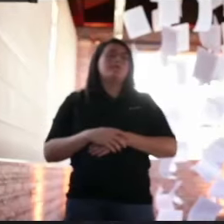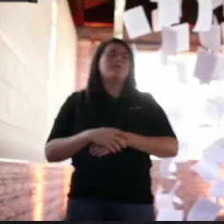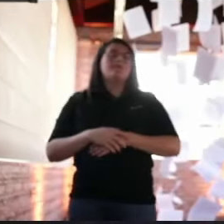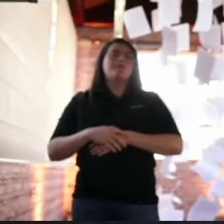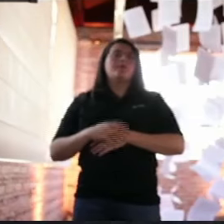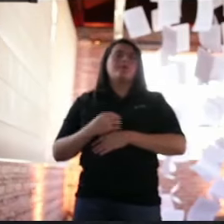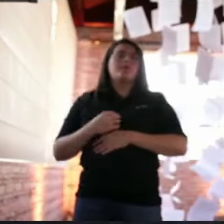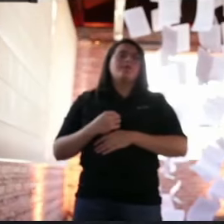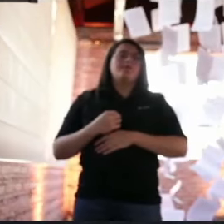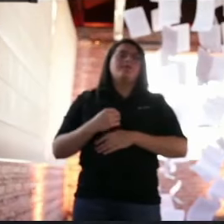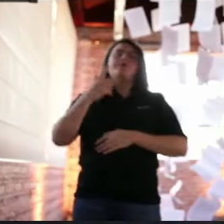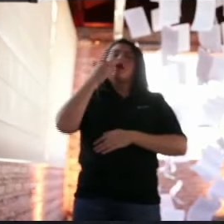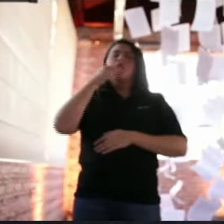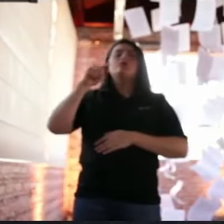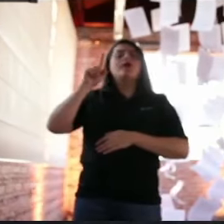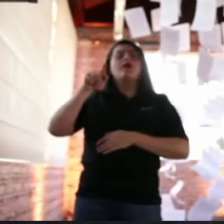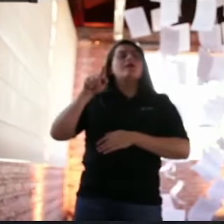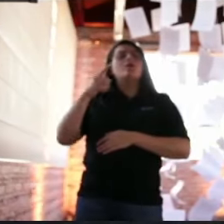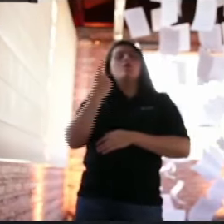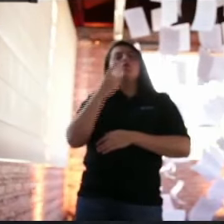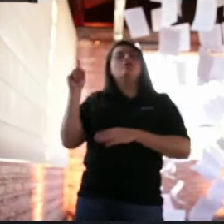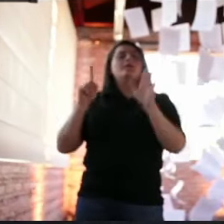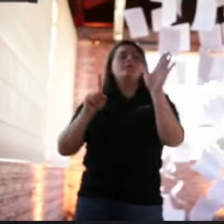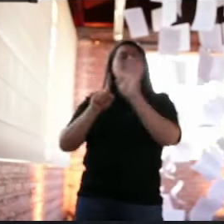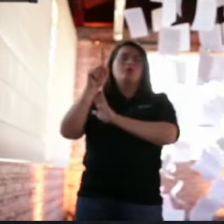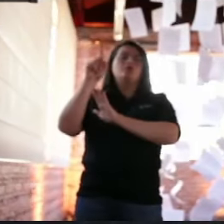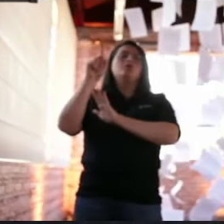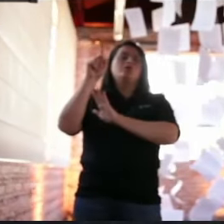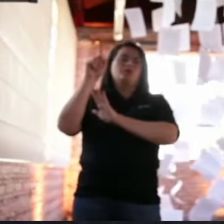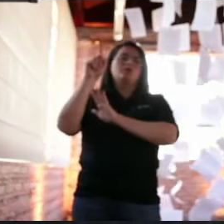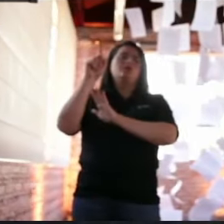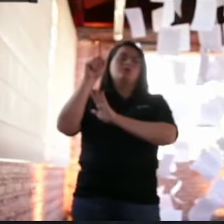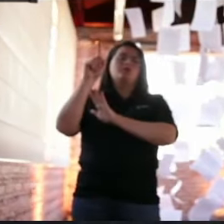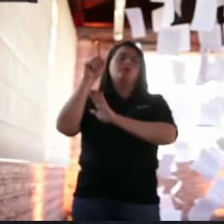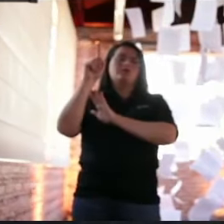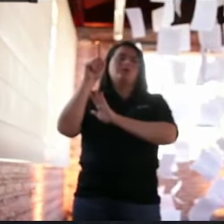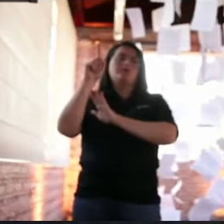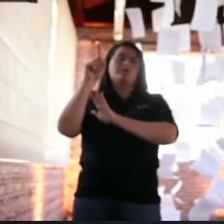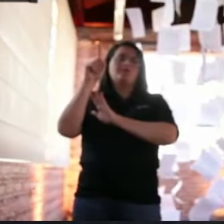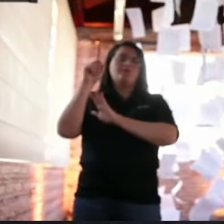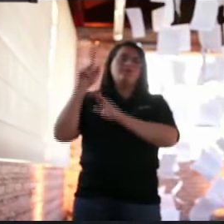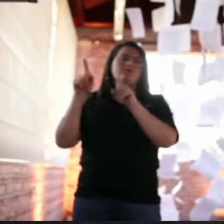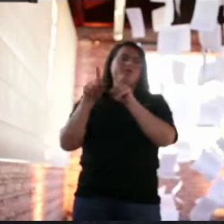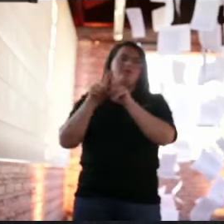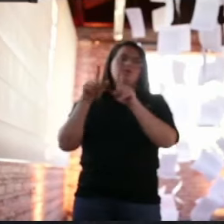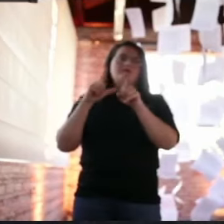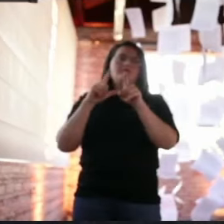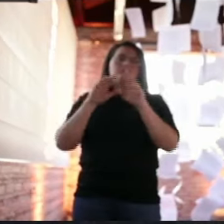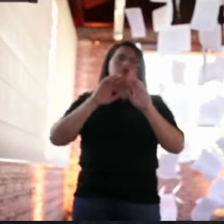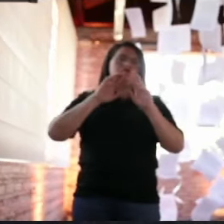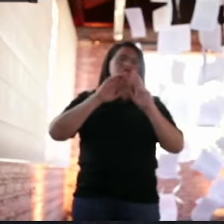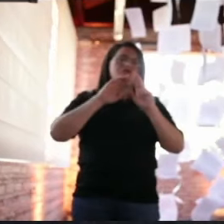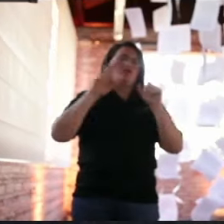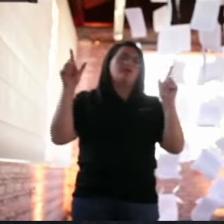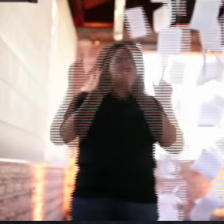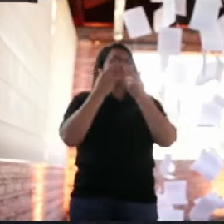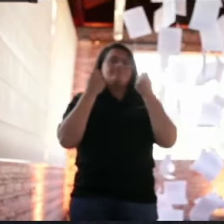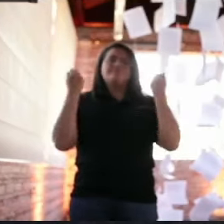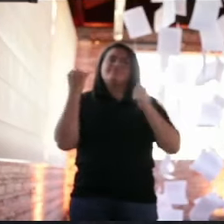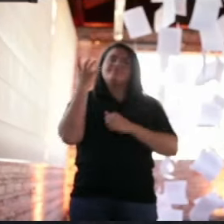acho que essa é a nossa última pergunta e ela muda um pouco o rumo mas eu acho que é